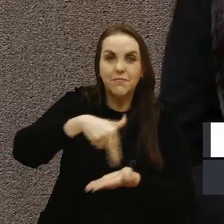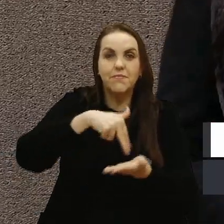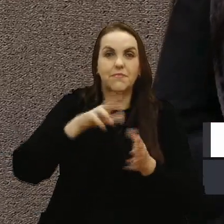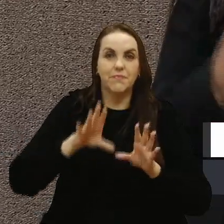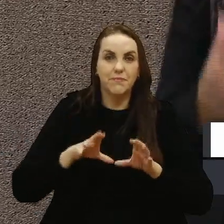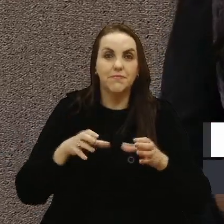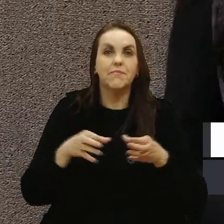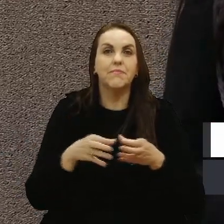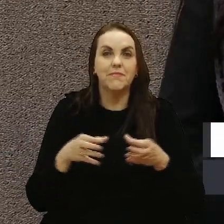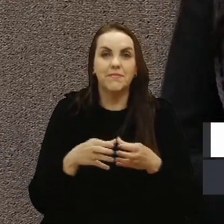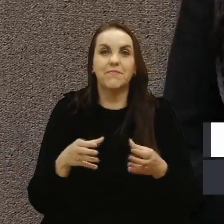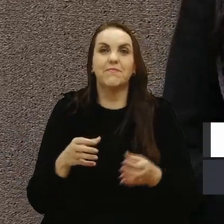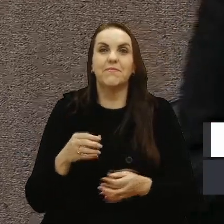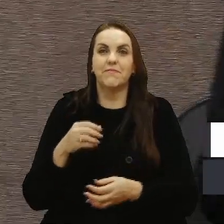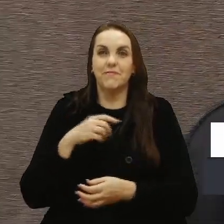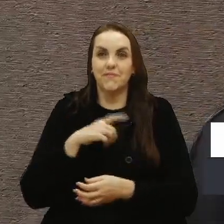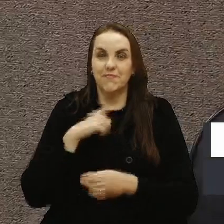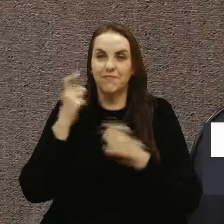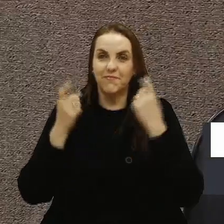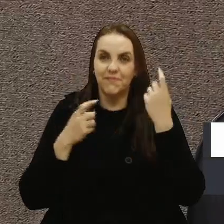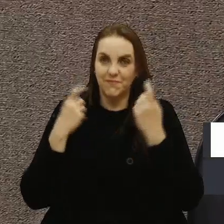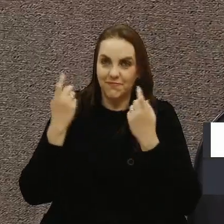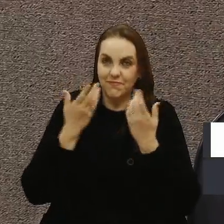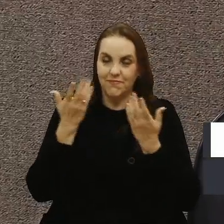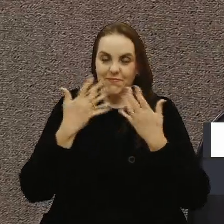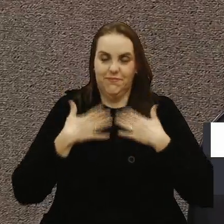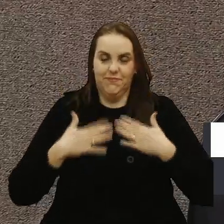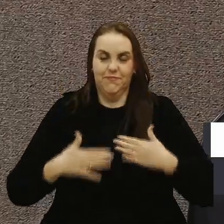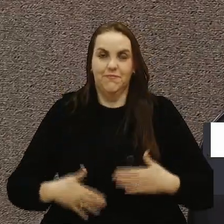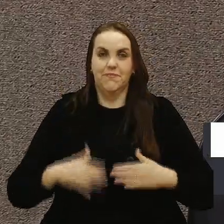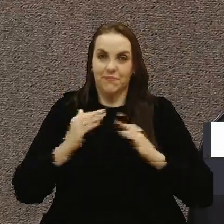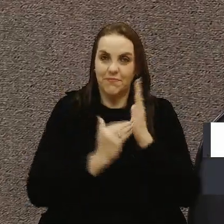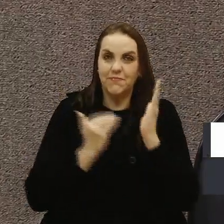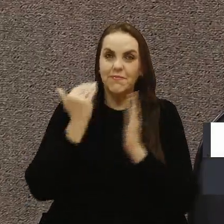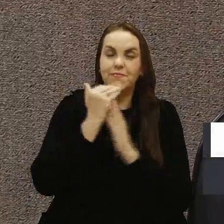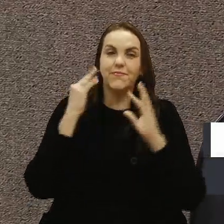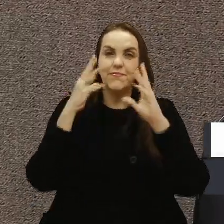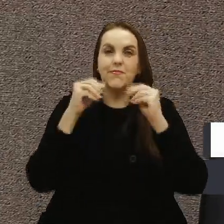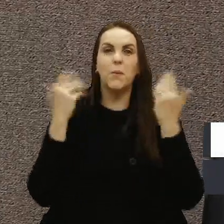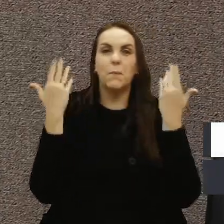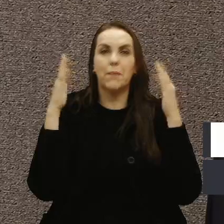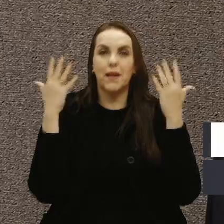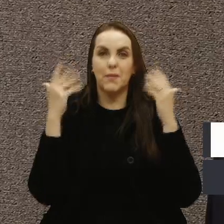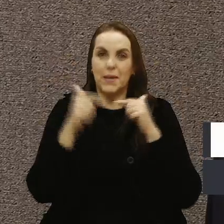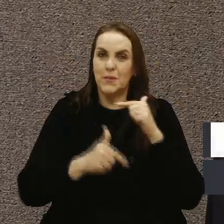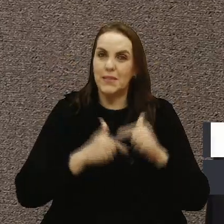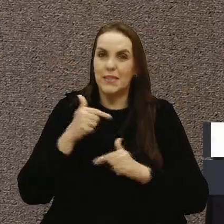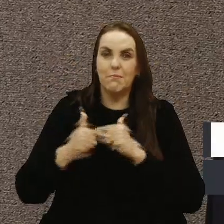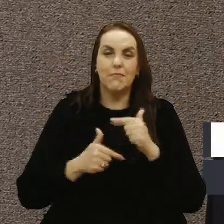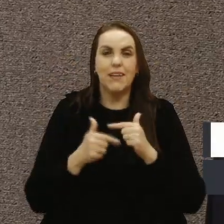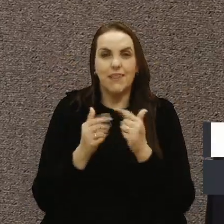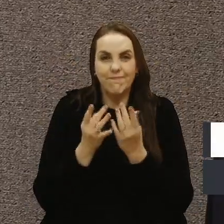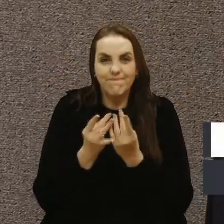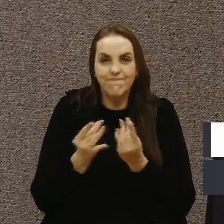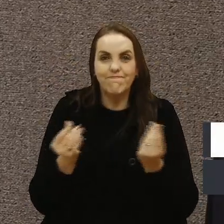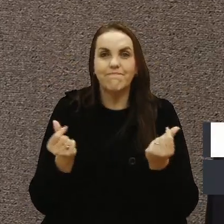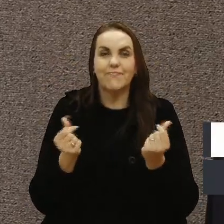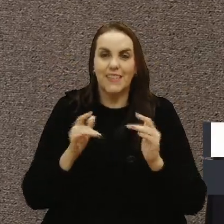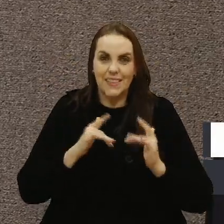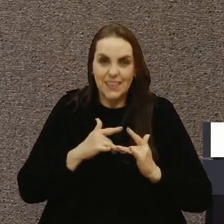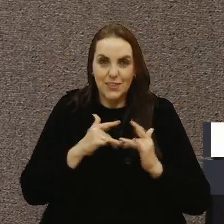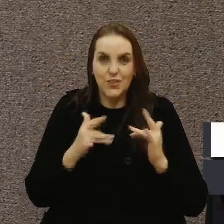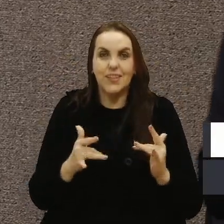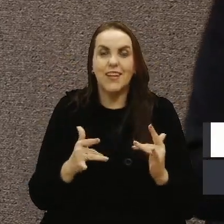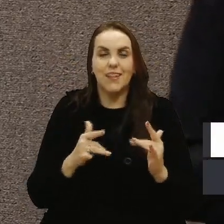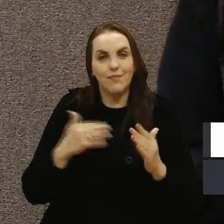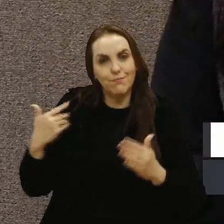o cuidado, a preocupação com a saúde, com o corpo. Mas, acima de tudo, parabéns a vocês por um trabalho extremamente delicado e dedicado ao